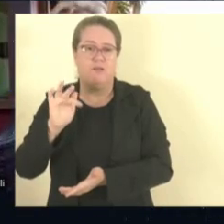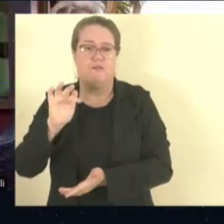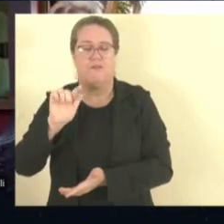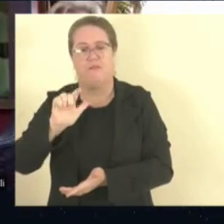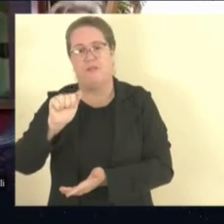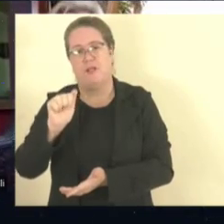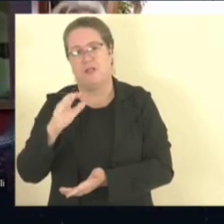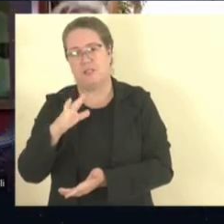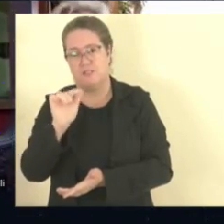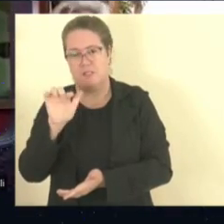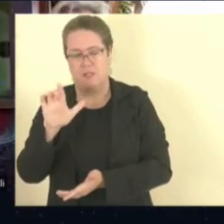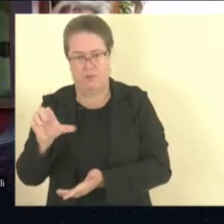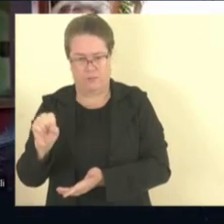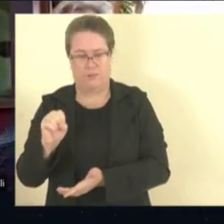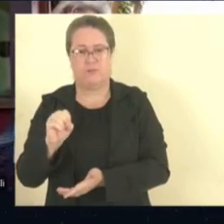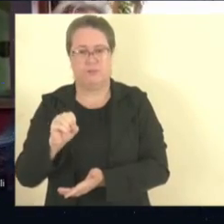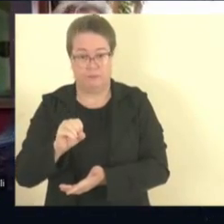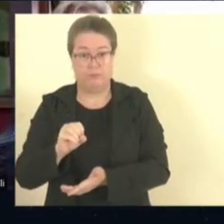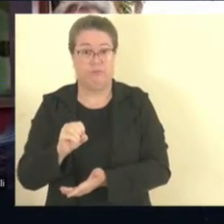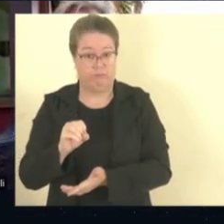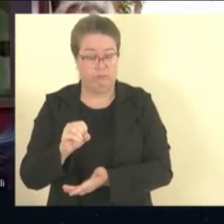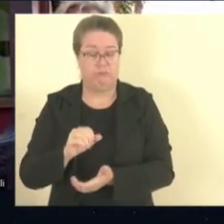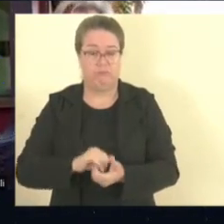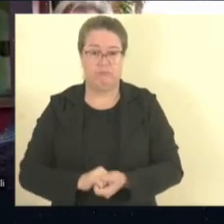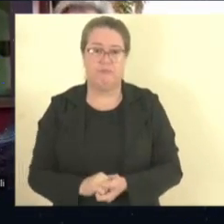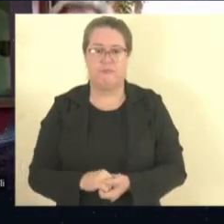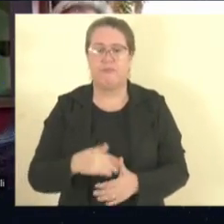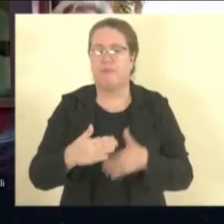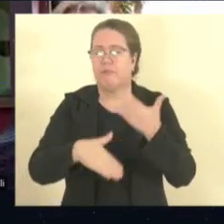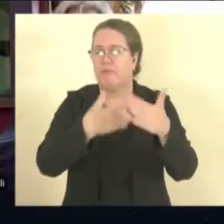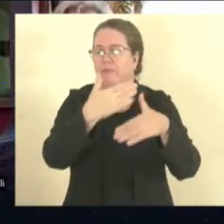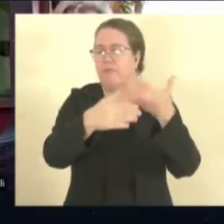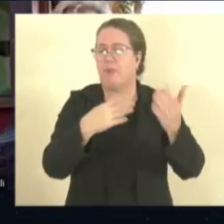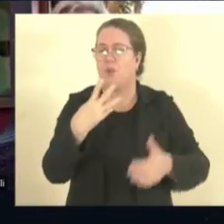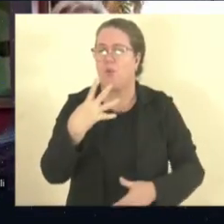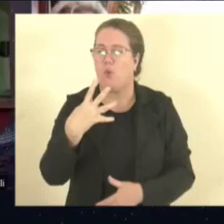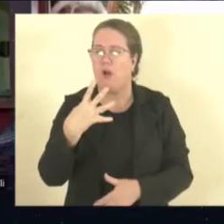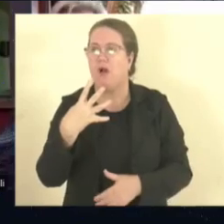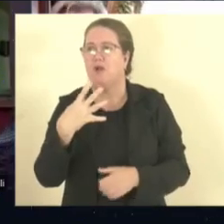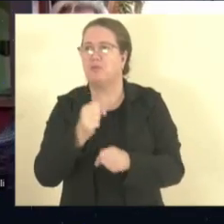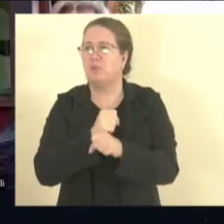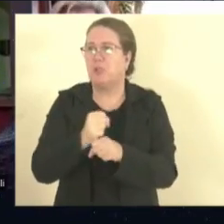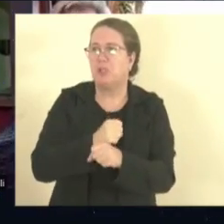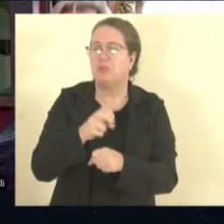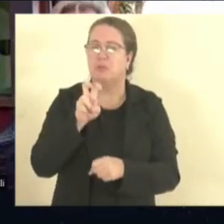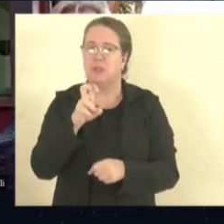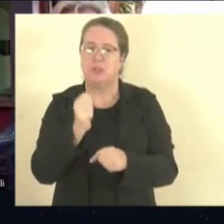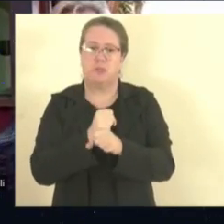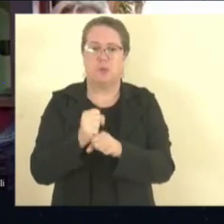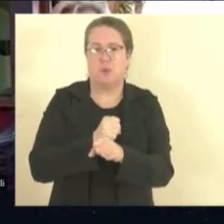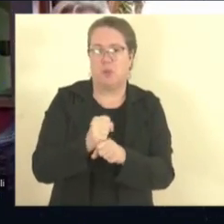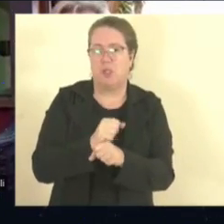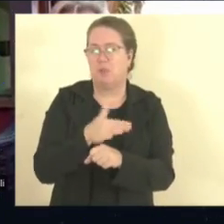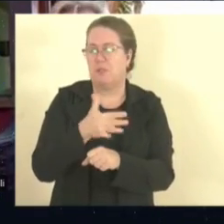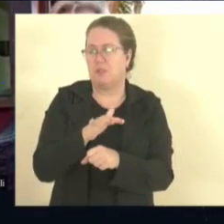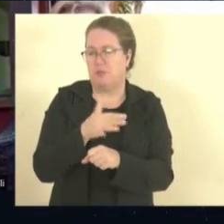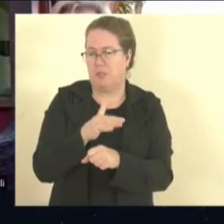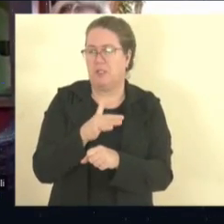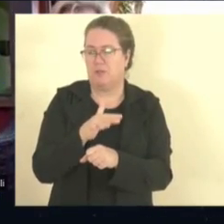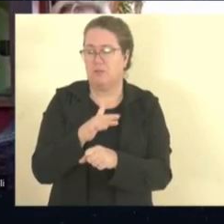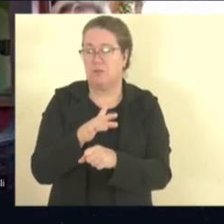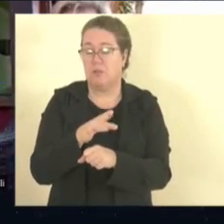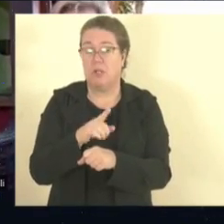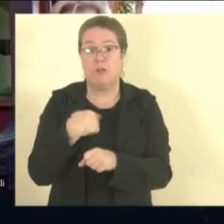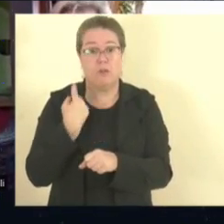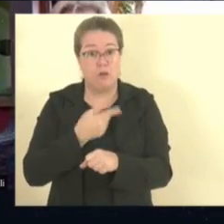inflação do período que nós vamos pegar esse empréstimo pelos próximos 4, 5 anos para utilizar e pelos próximos 8 ou 10 anos, se eu não estou